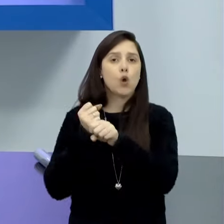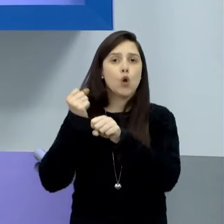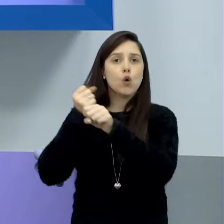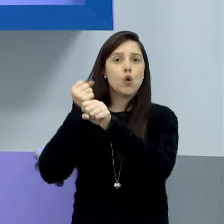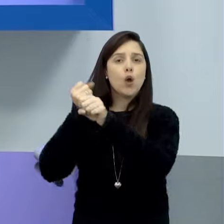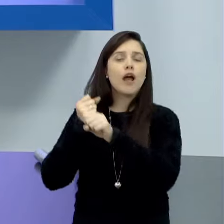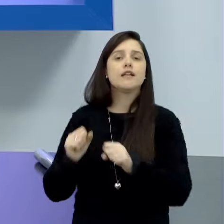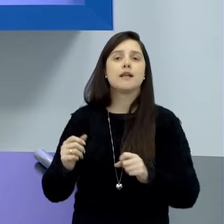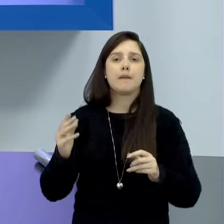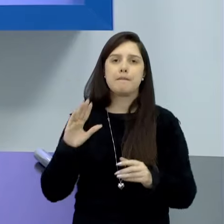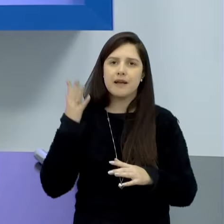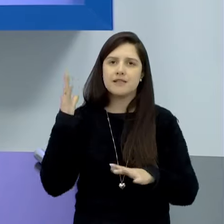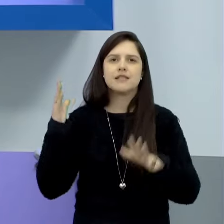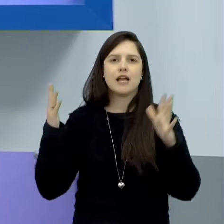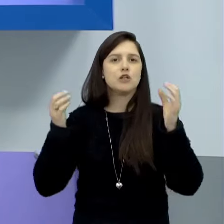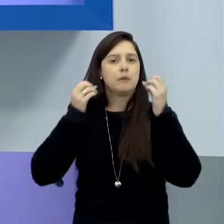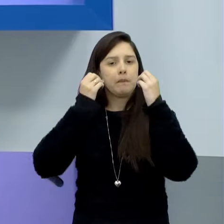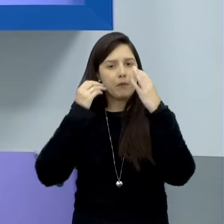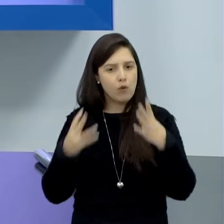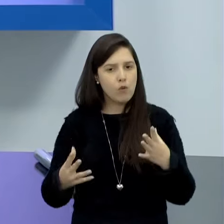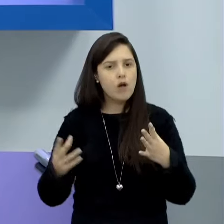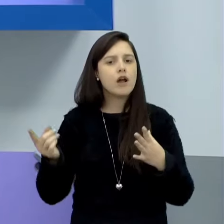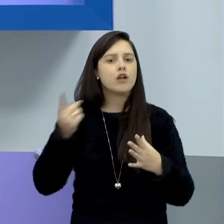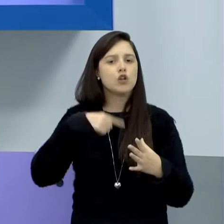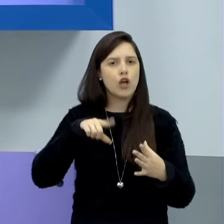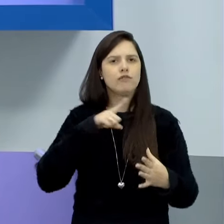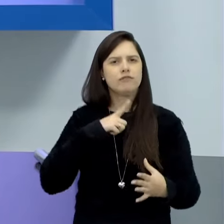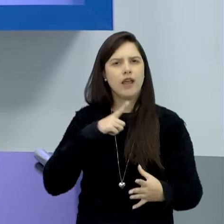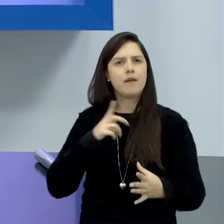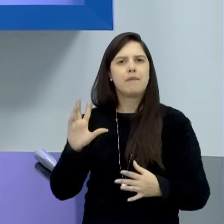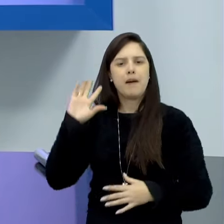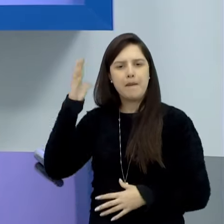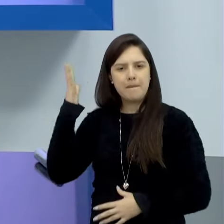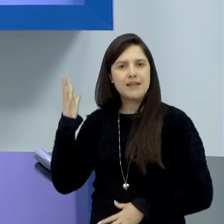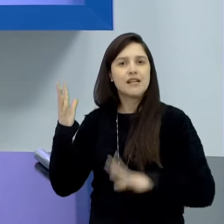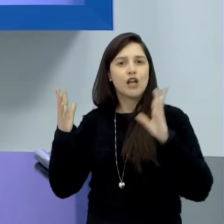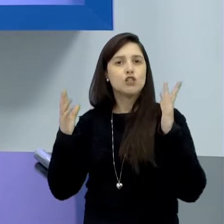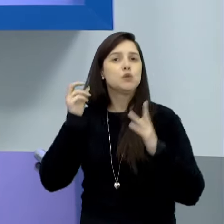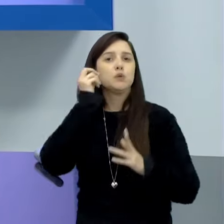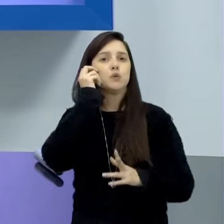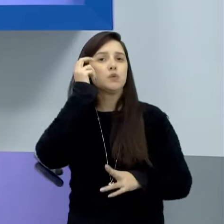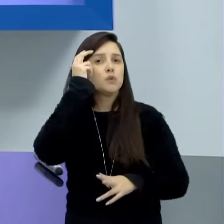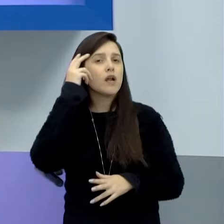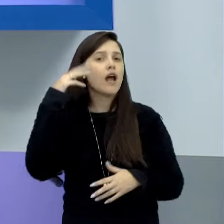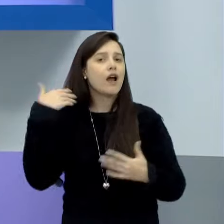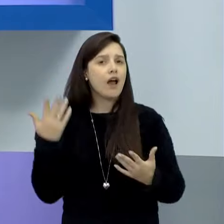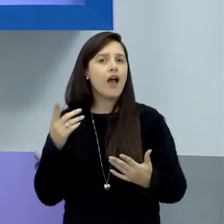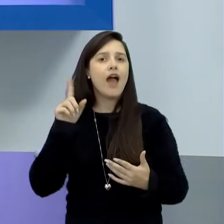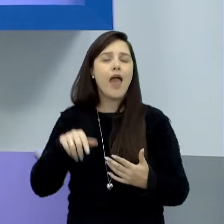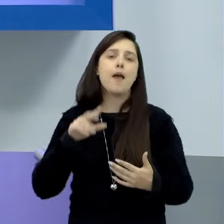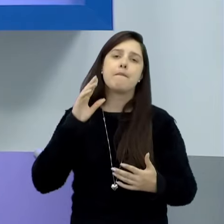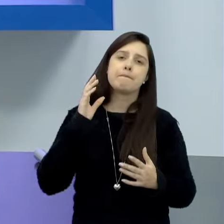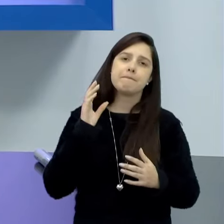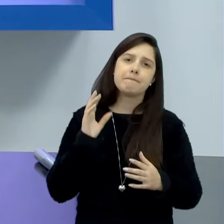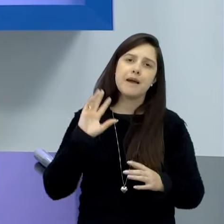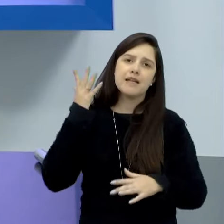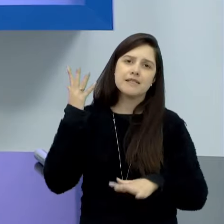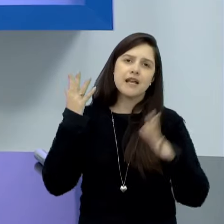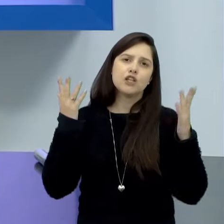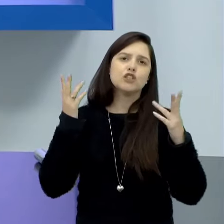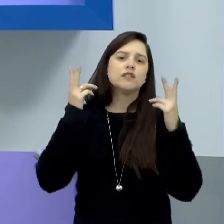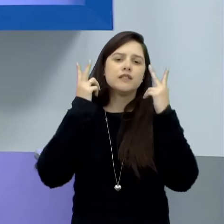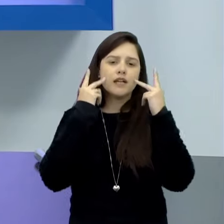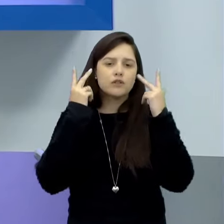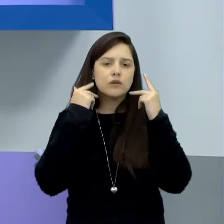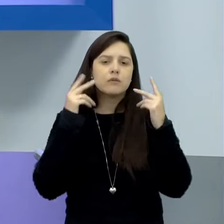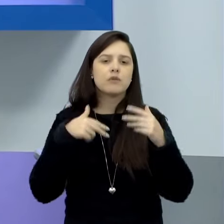prédios, avenidas, ruas, nós temos uma paisagem cultural. Então, paisagem natural não foi tocada pelos